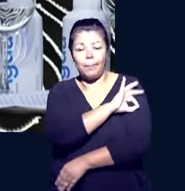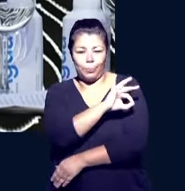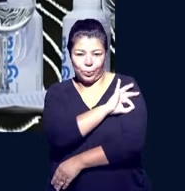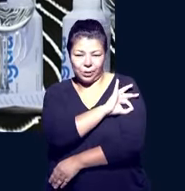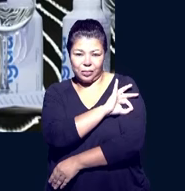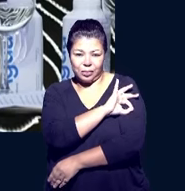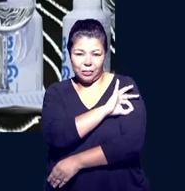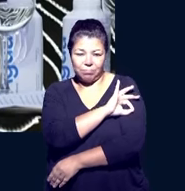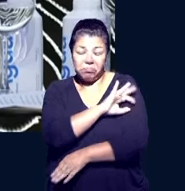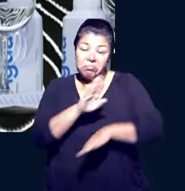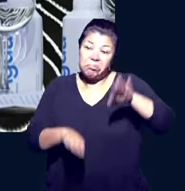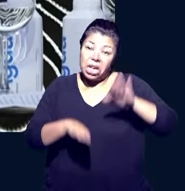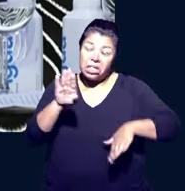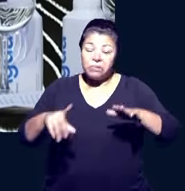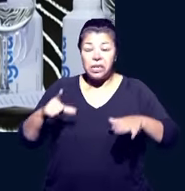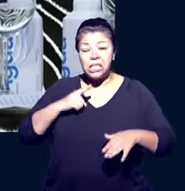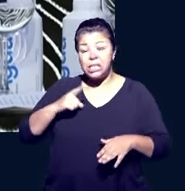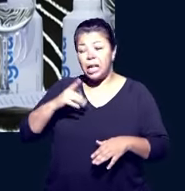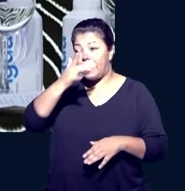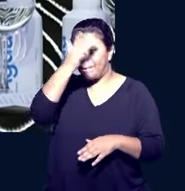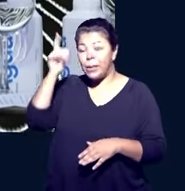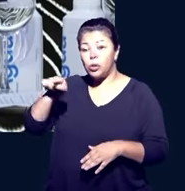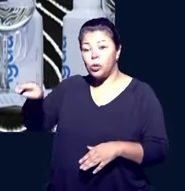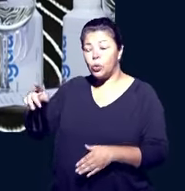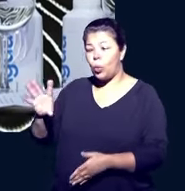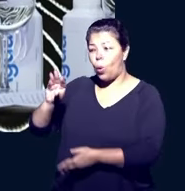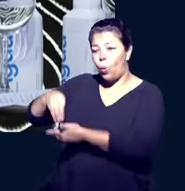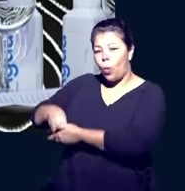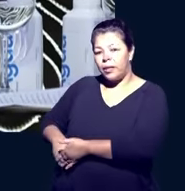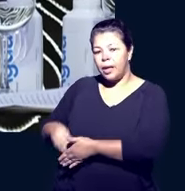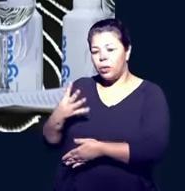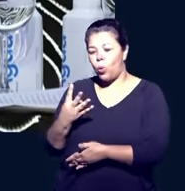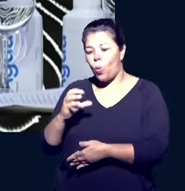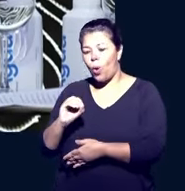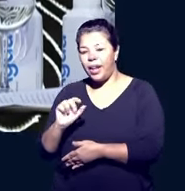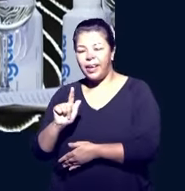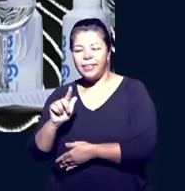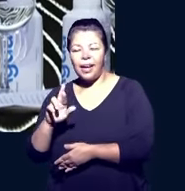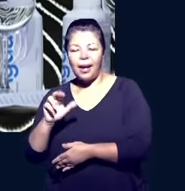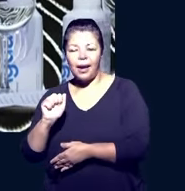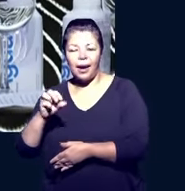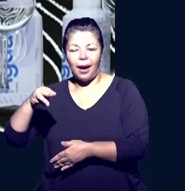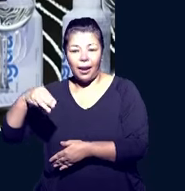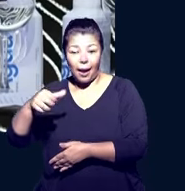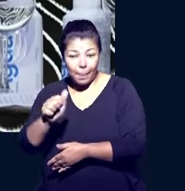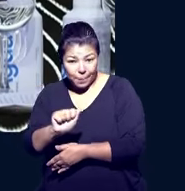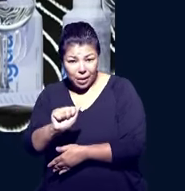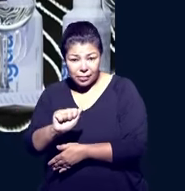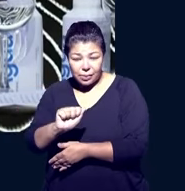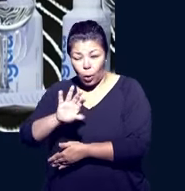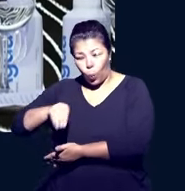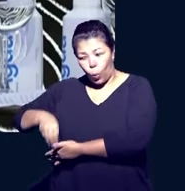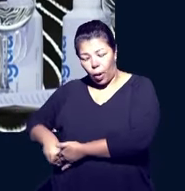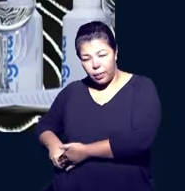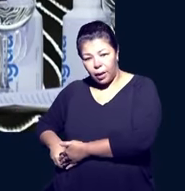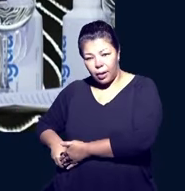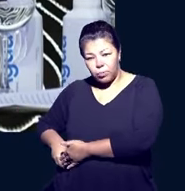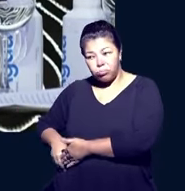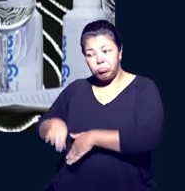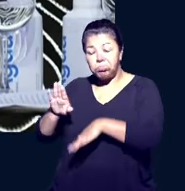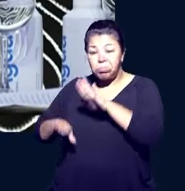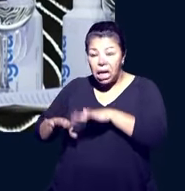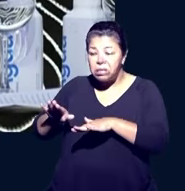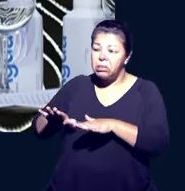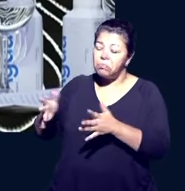G é consumo pessoal na no subúrbio 50 G é tráfego Então o que o Supremo quer fazer é ter um critério